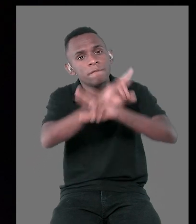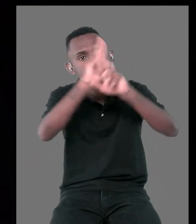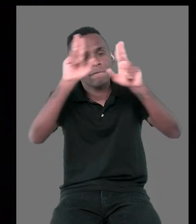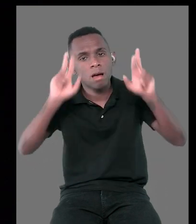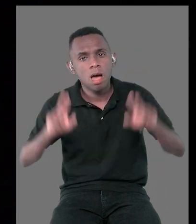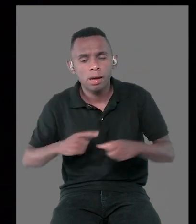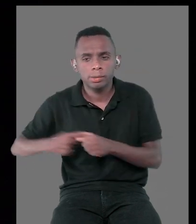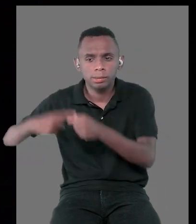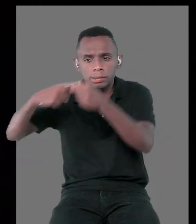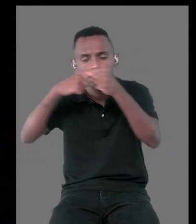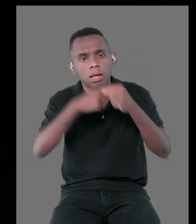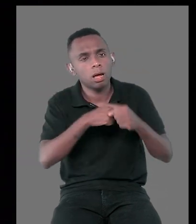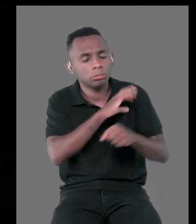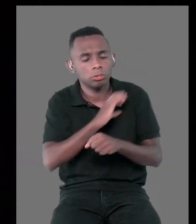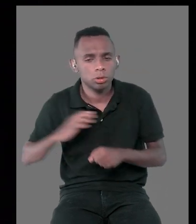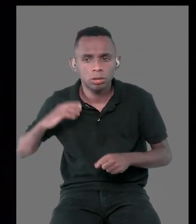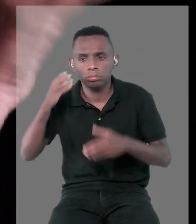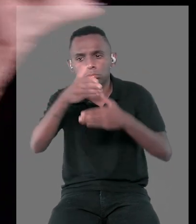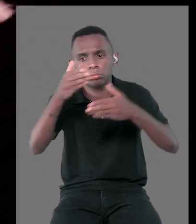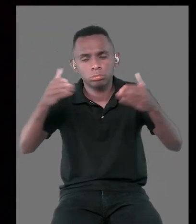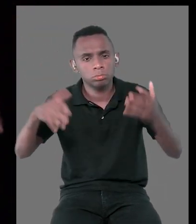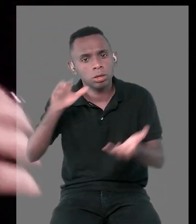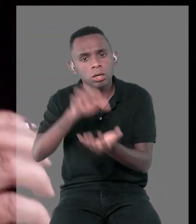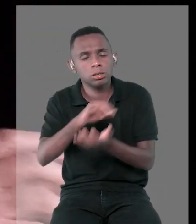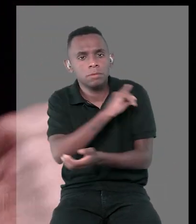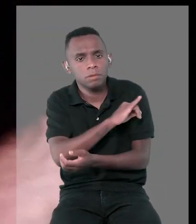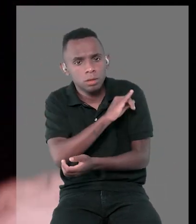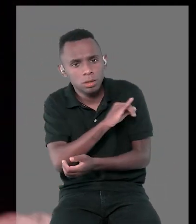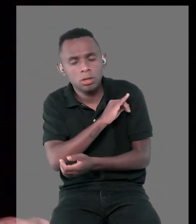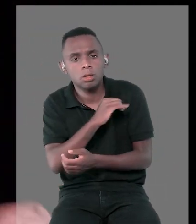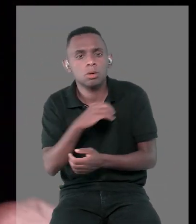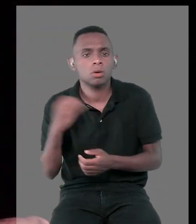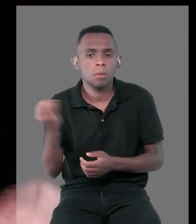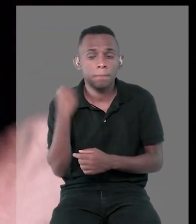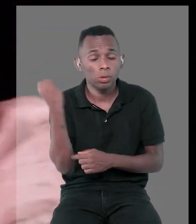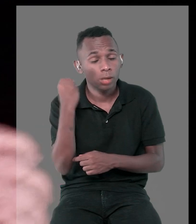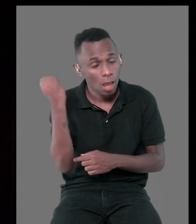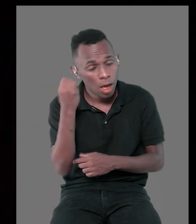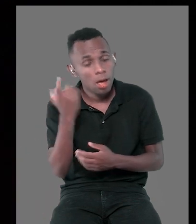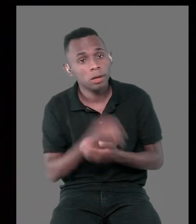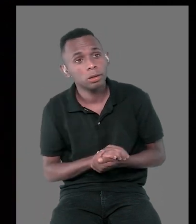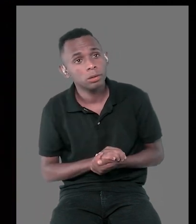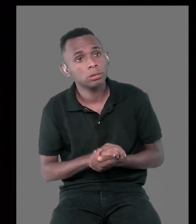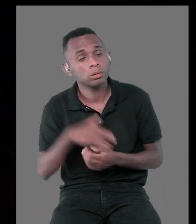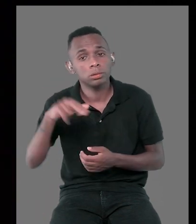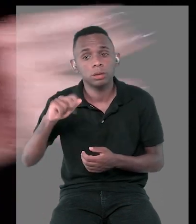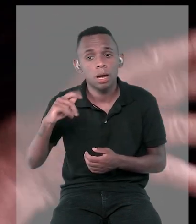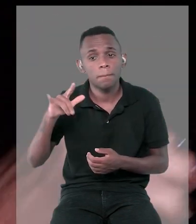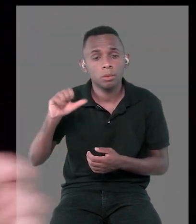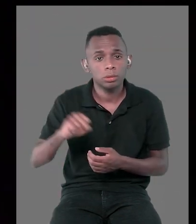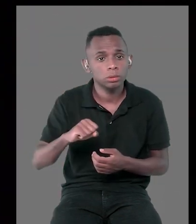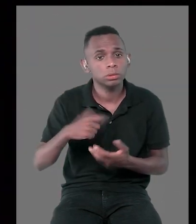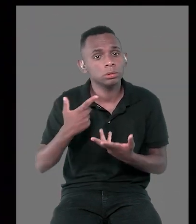várias cidades por onde ela passou. A gente tem Recife, tem o Rio, tem Porto Alegre, porque ela foi para lá. Tá? Tem Nápoles,